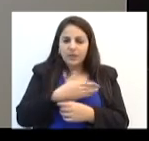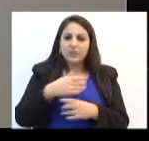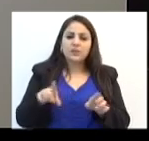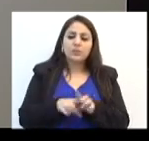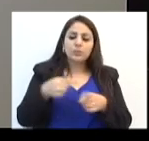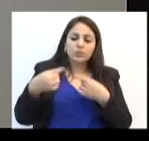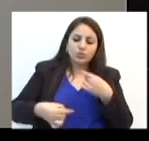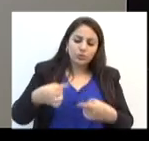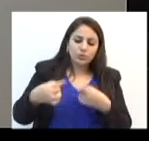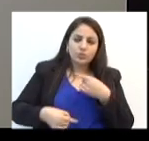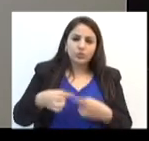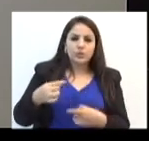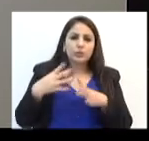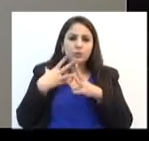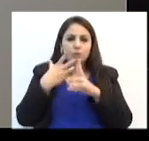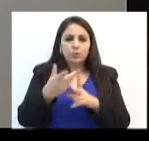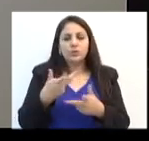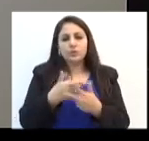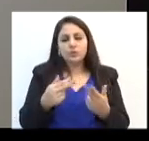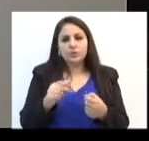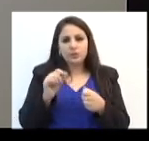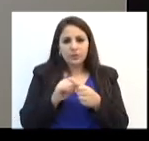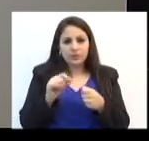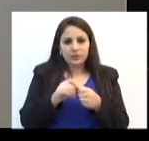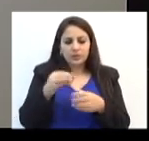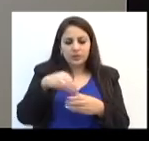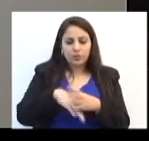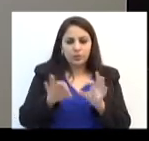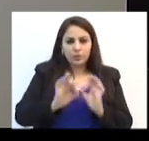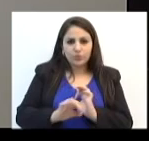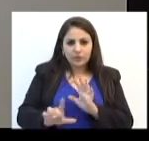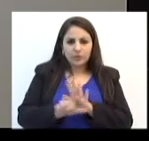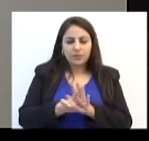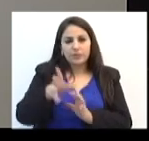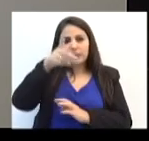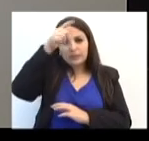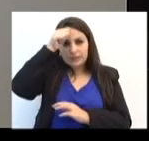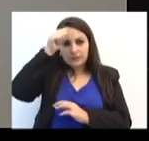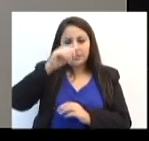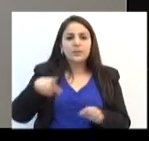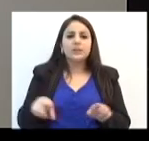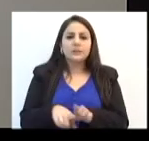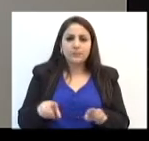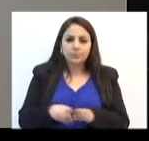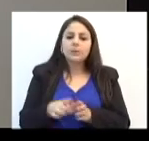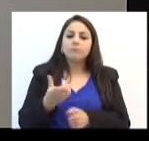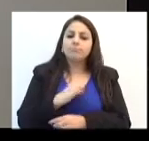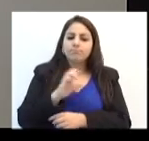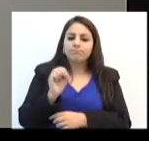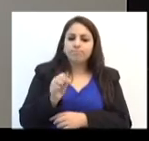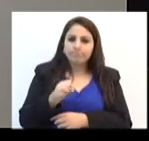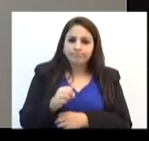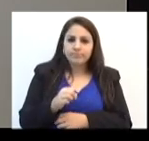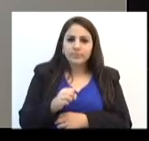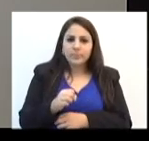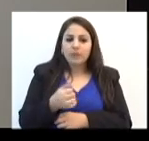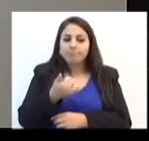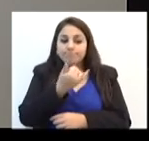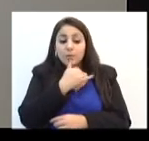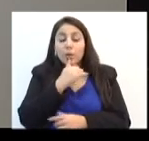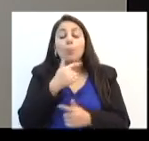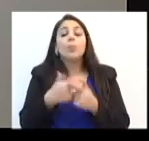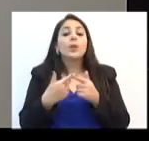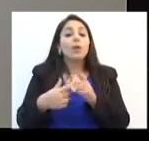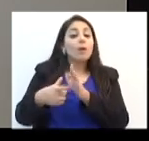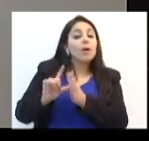debater o que está dentro deste projeto de lei. Nós vamos analisá-lo e nós temos sim a lamentar por que não veio